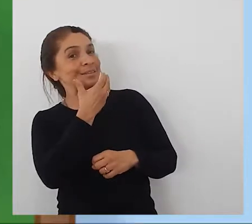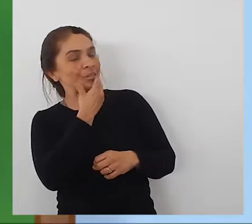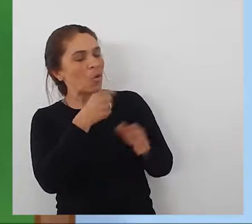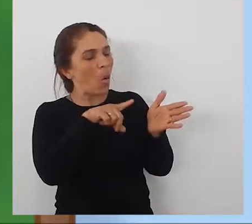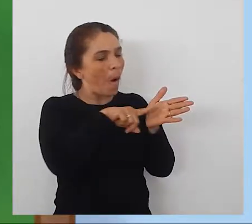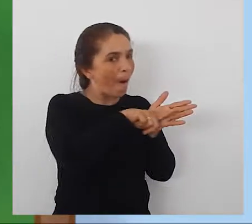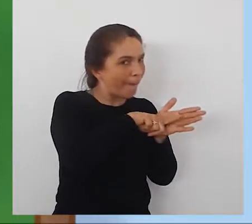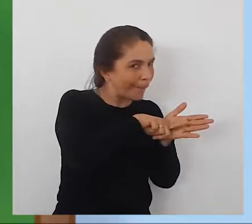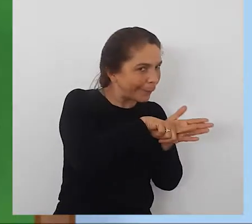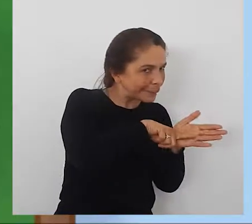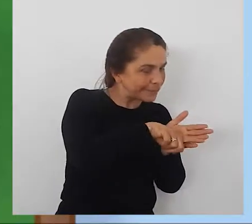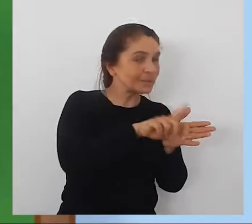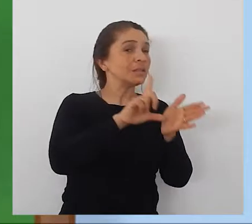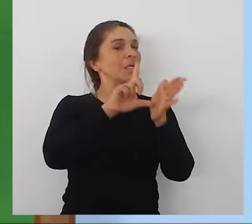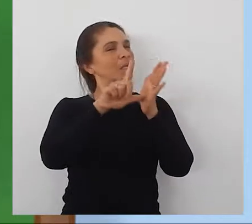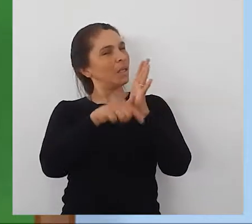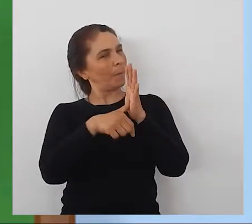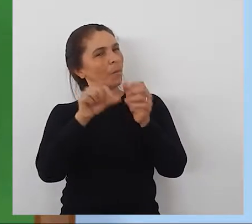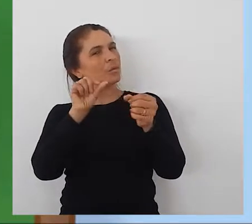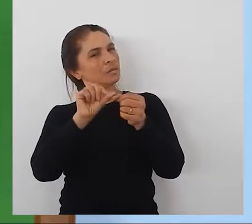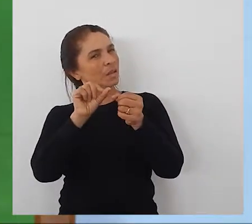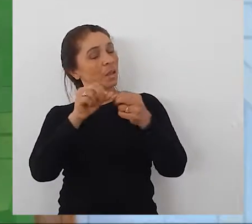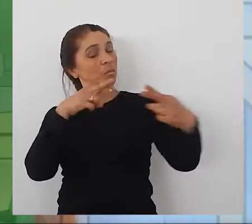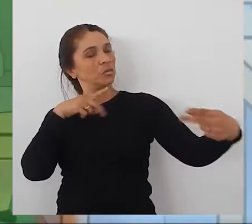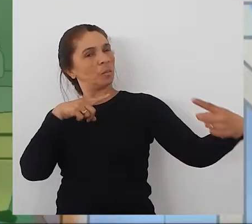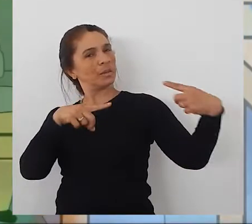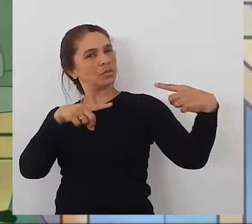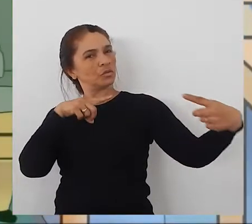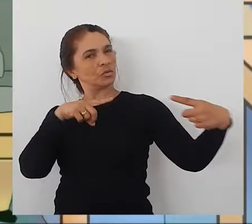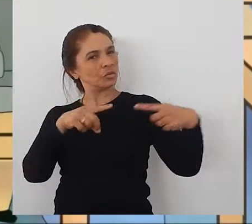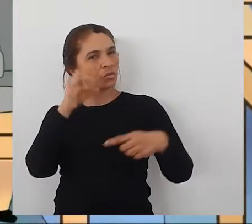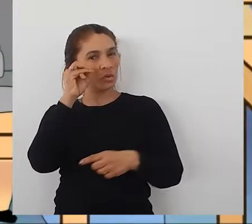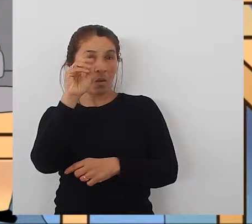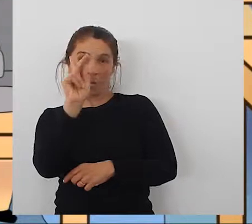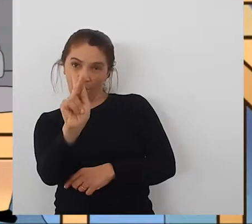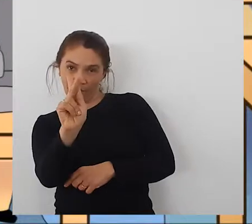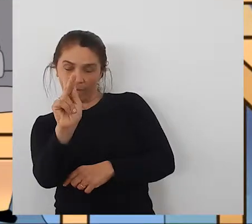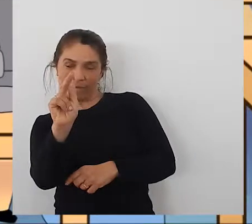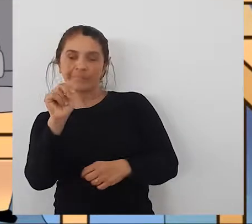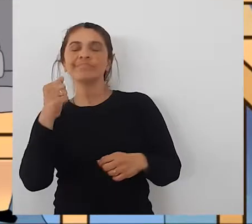queridas, pesquisem a respeito disso e depois faremos uma discussão, ok?